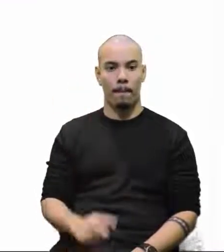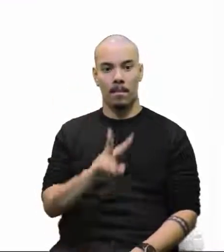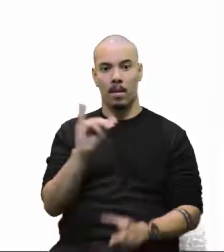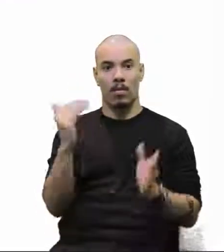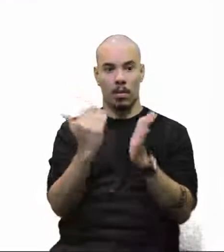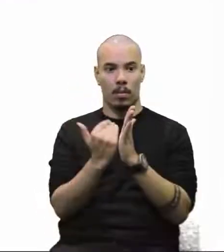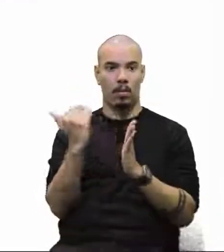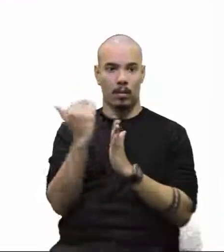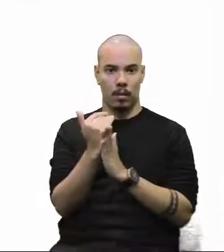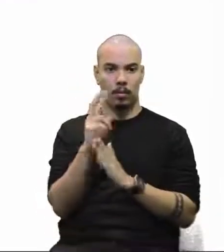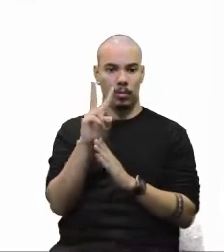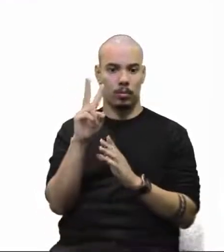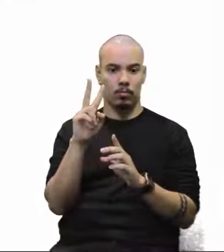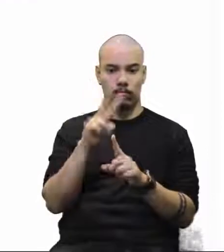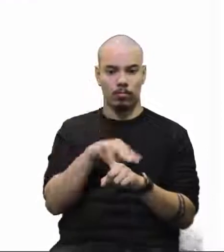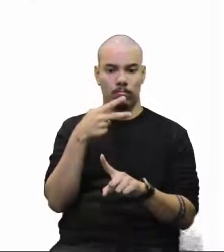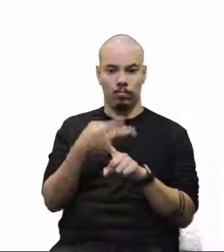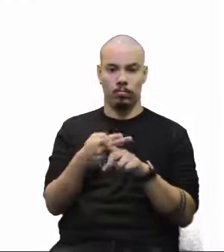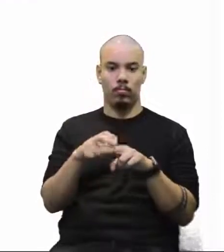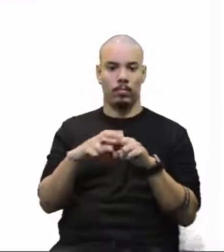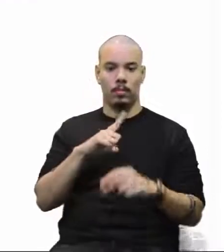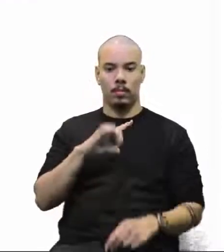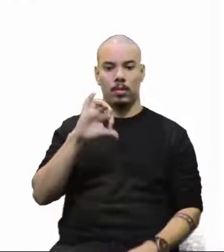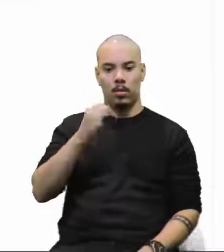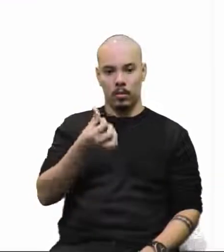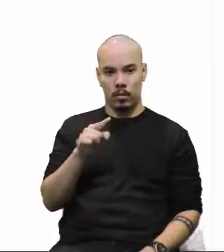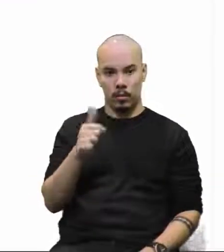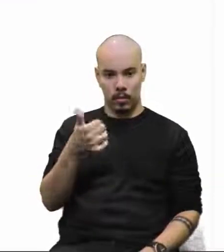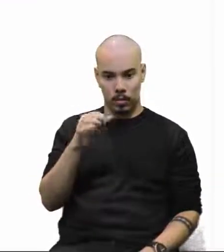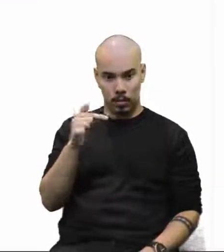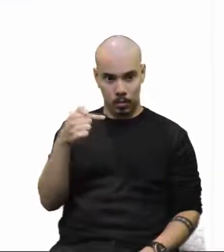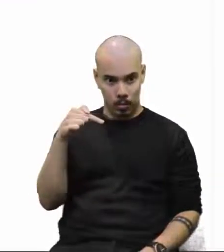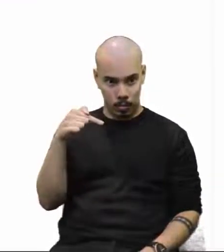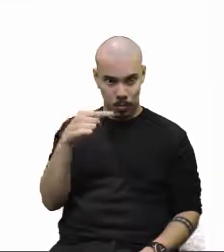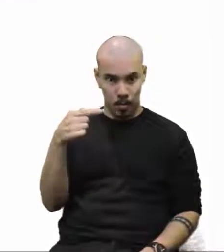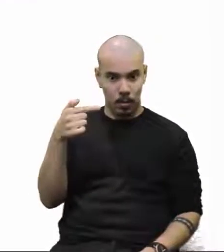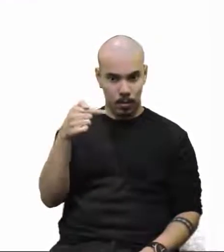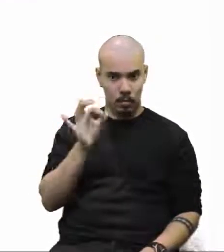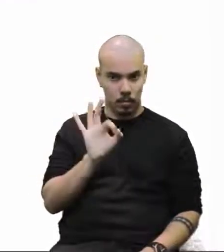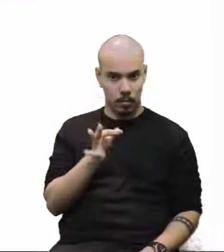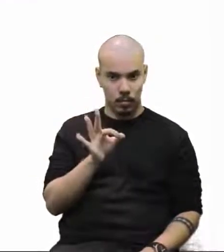diante em 2 vezes, na verdade, né? Isso, então eu vou ter 96 vezes 10 a menos 7, né?